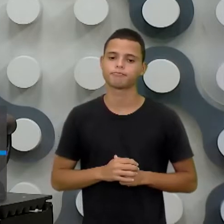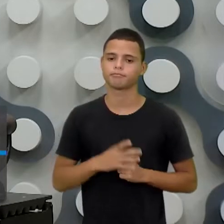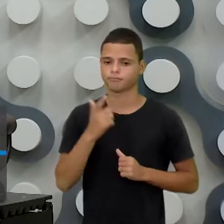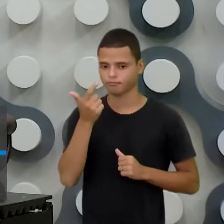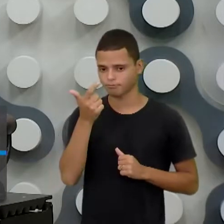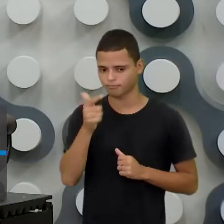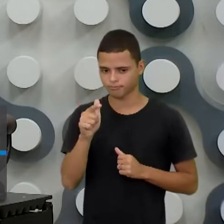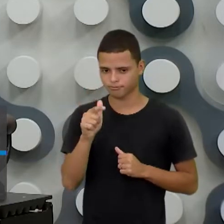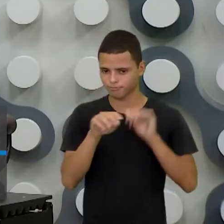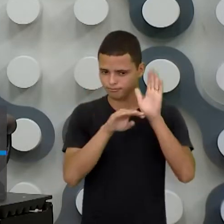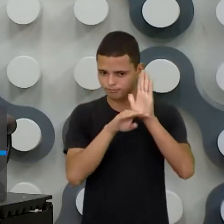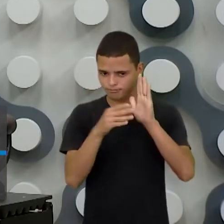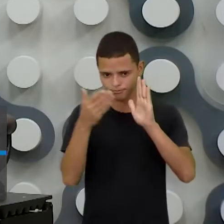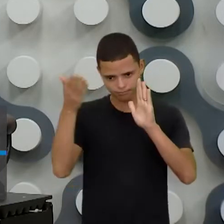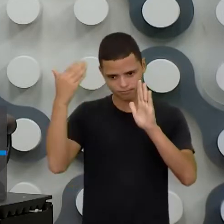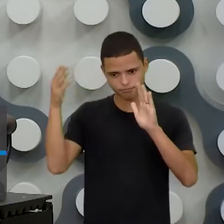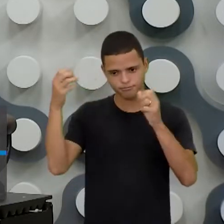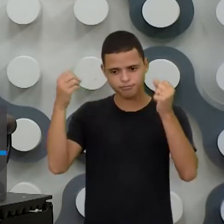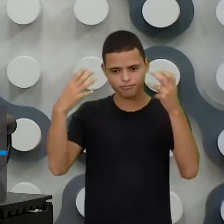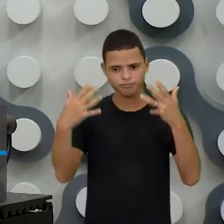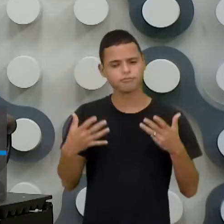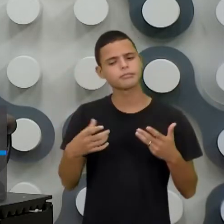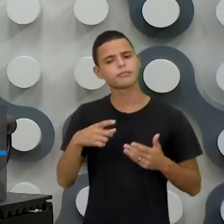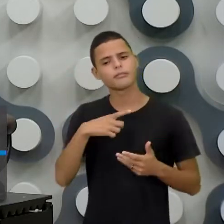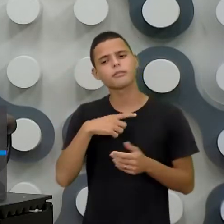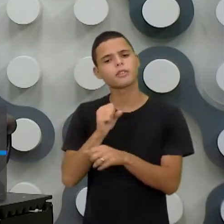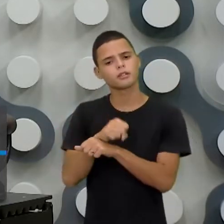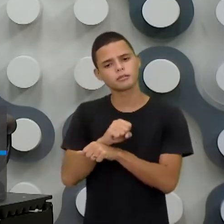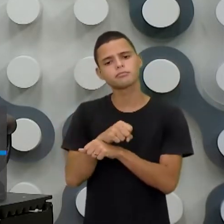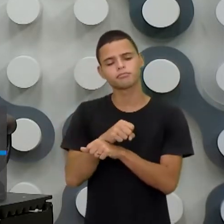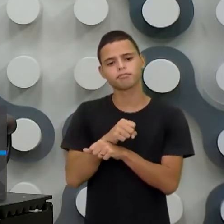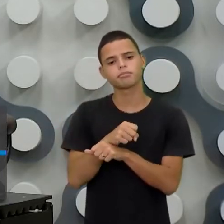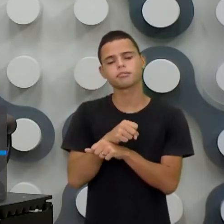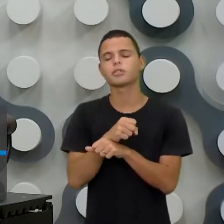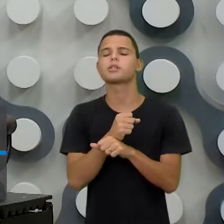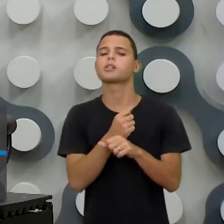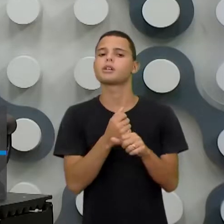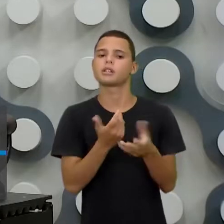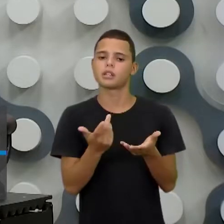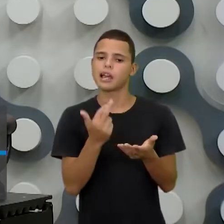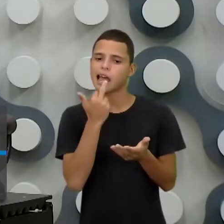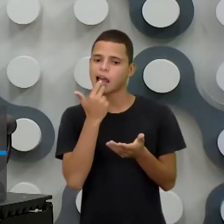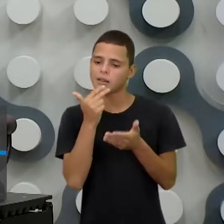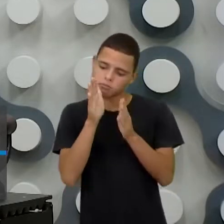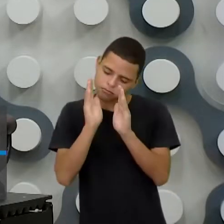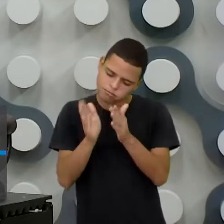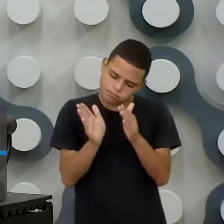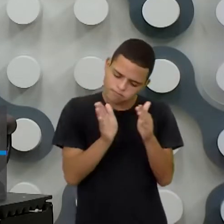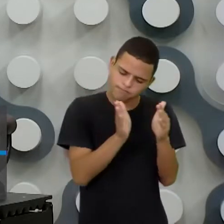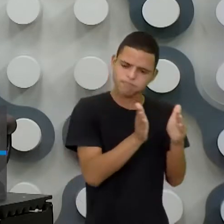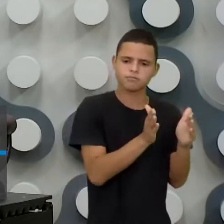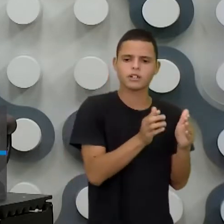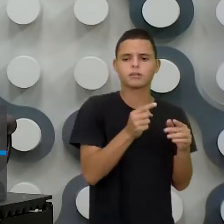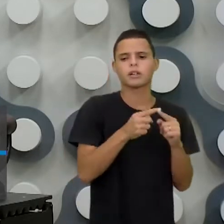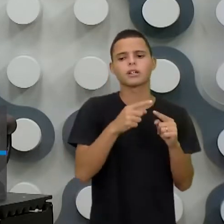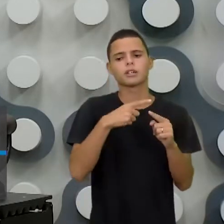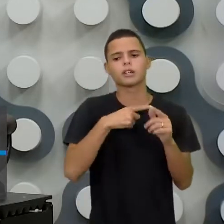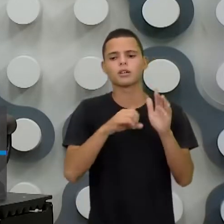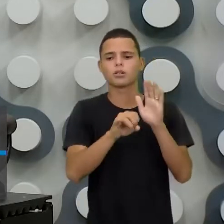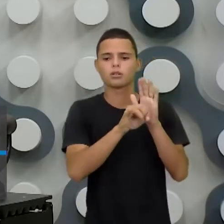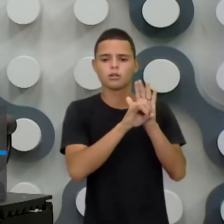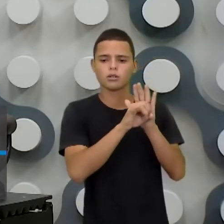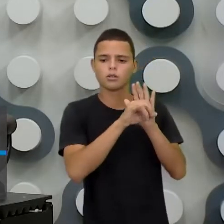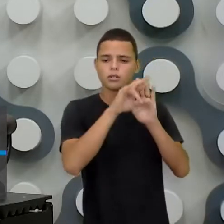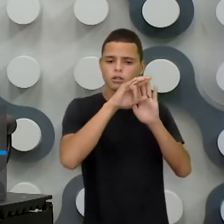novo, lá nos outros vídeos a gente comentou que temos sim o padrão, a norma padrão Por quê? Nós temos aí os documentos oficiais, temos